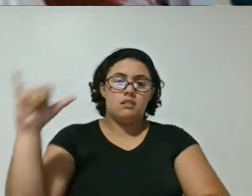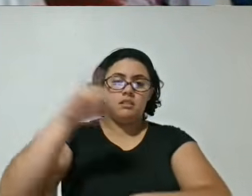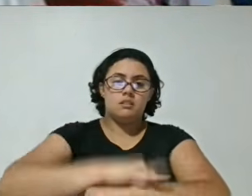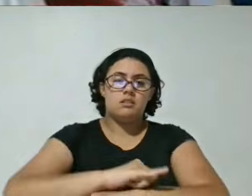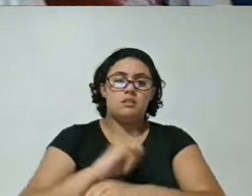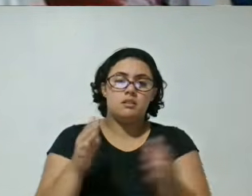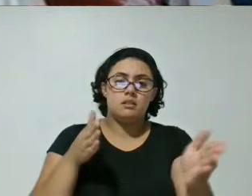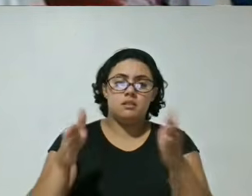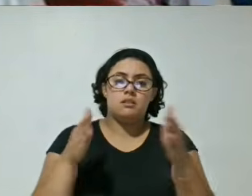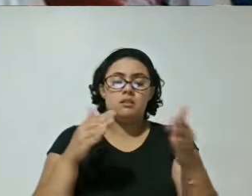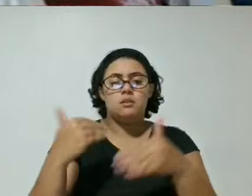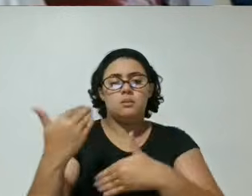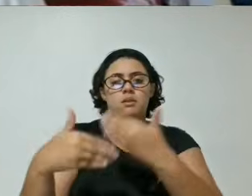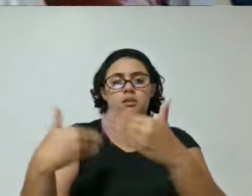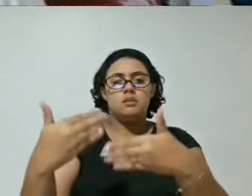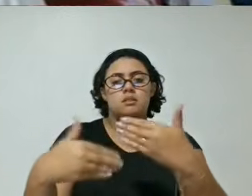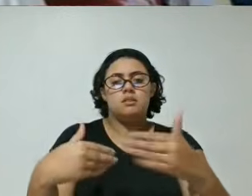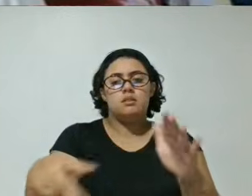processo de